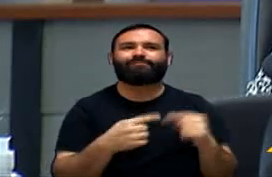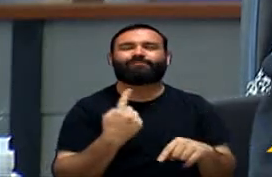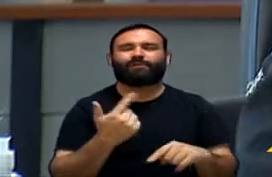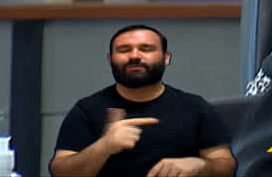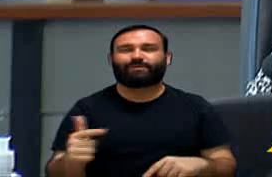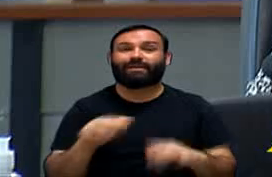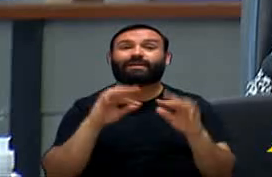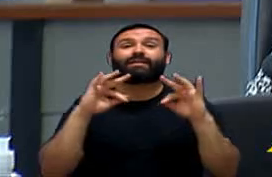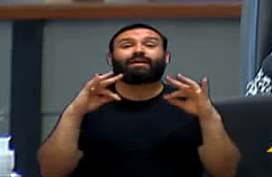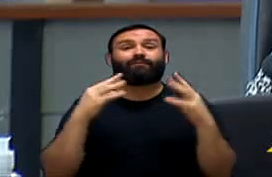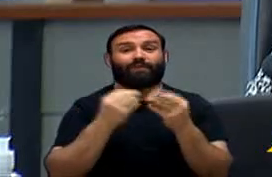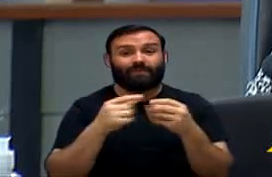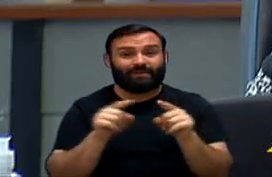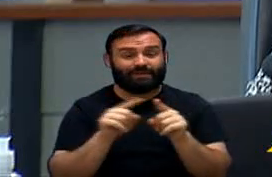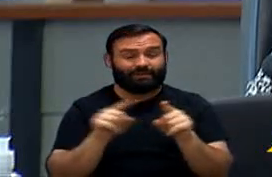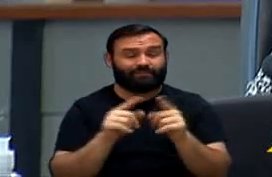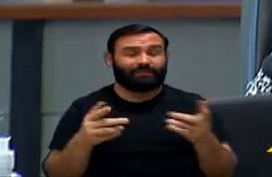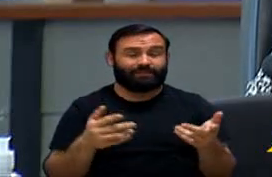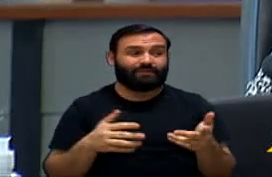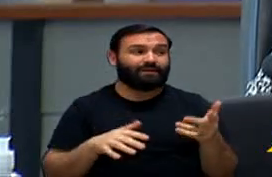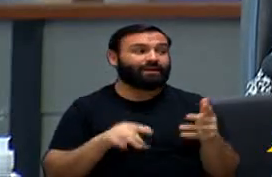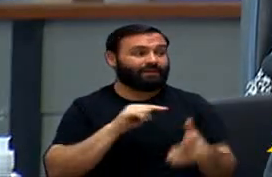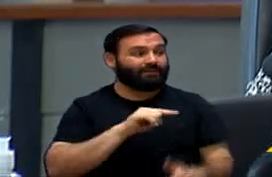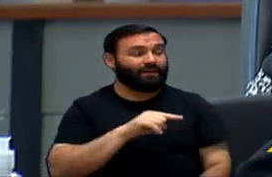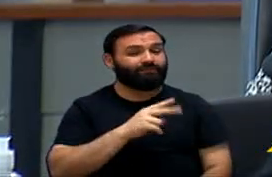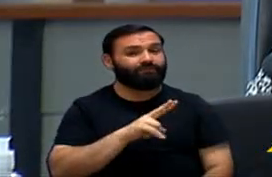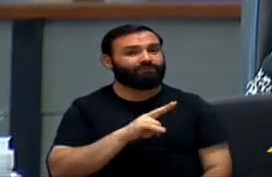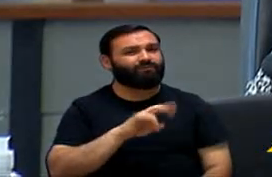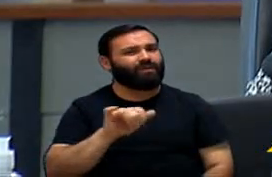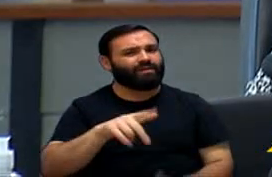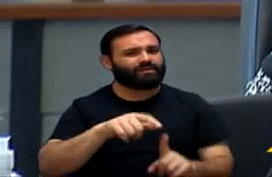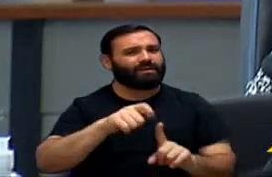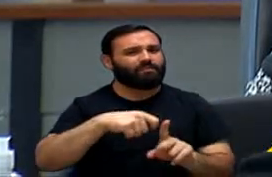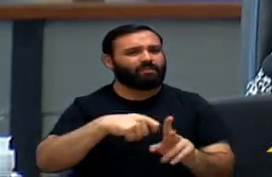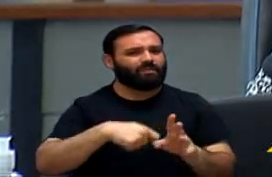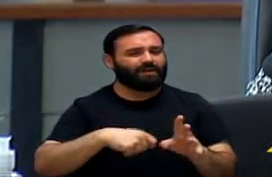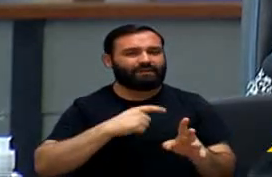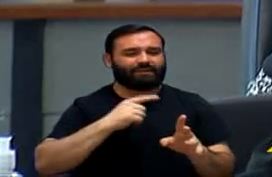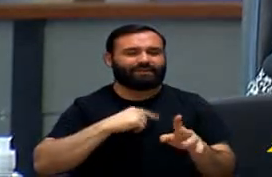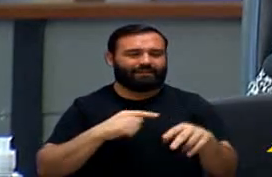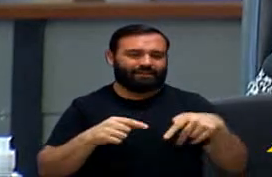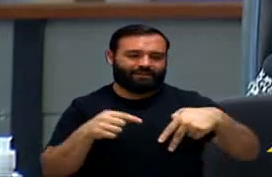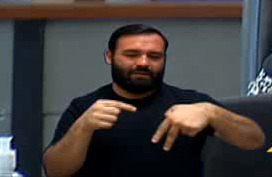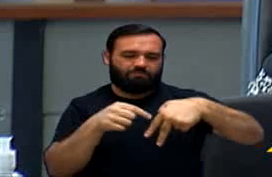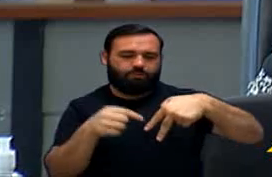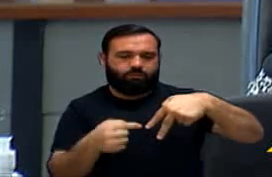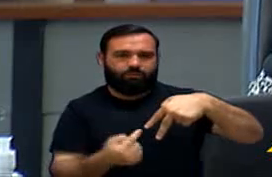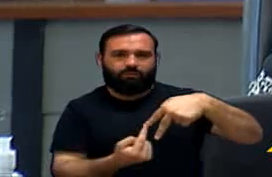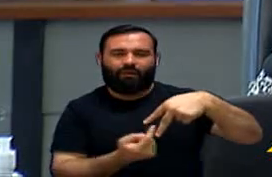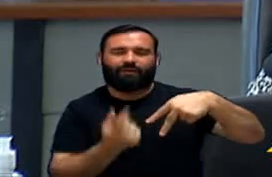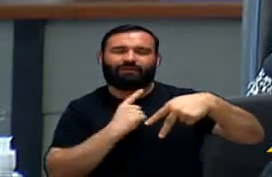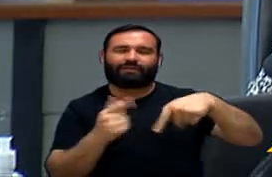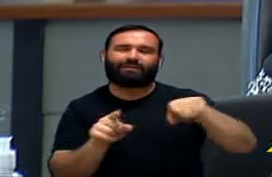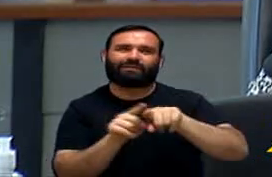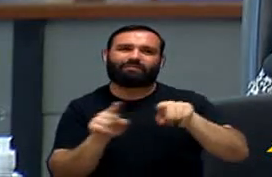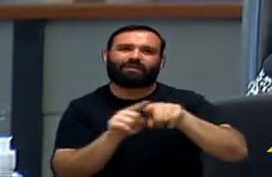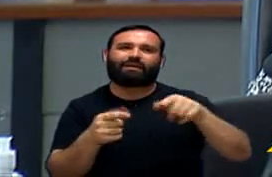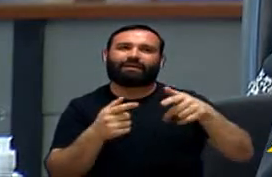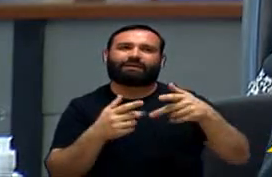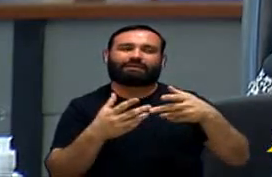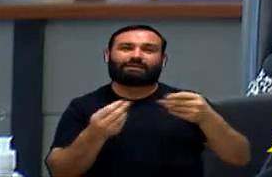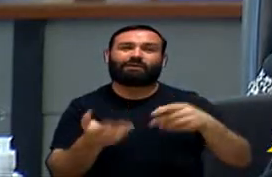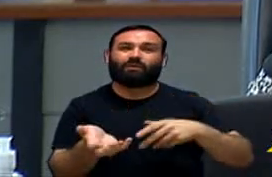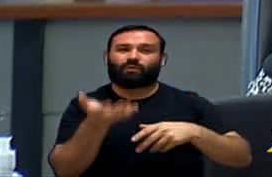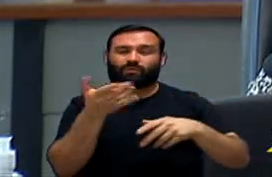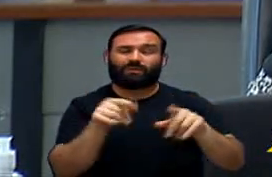ver fam trágico ele vai ficar meses com pinos e pinos e aumentando o custo